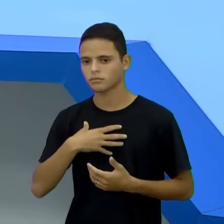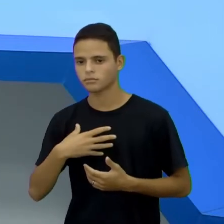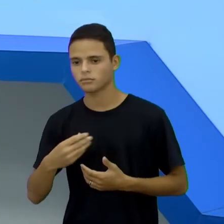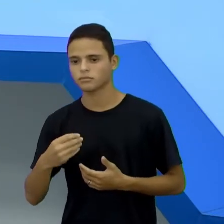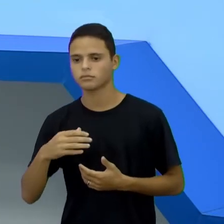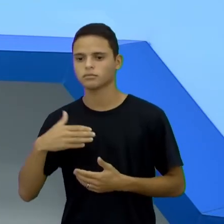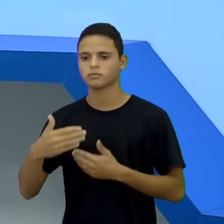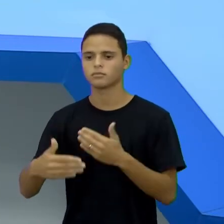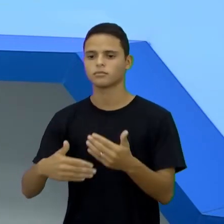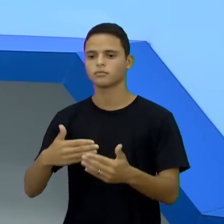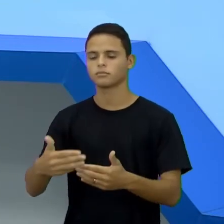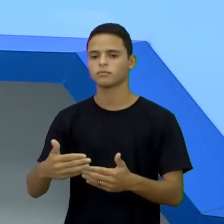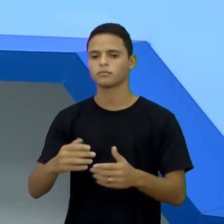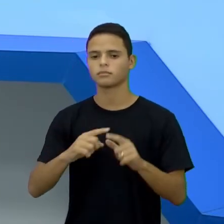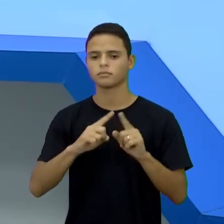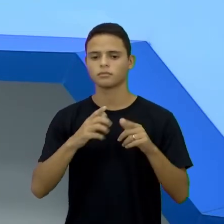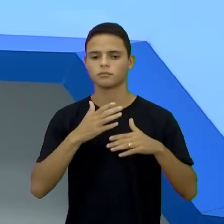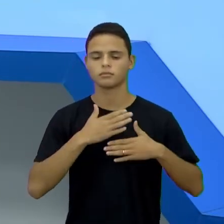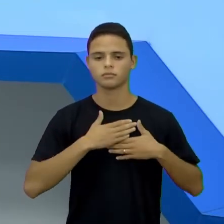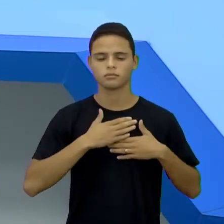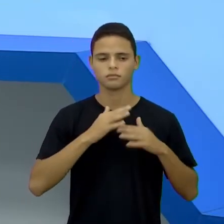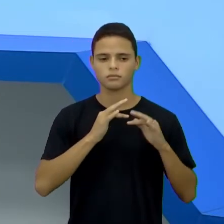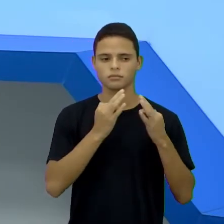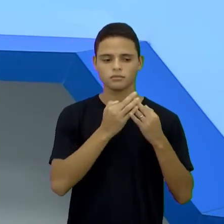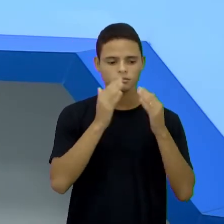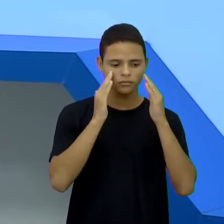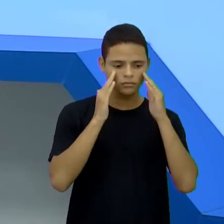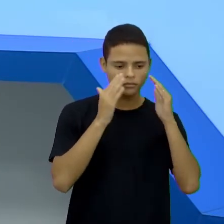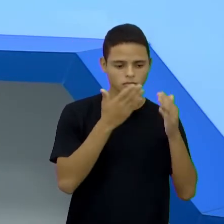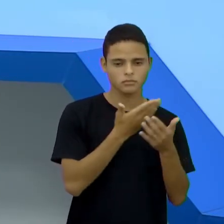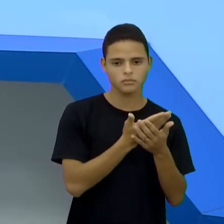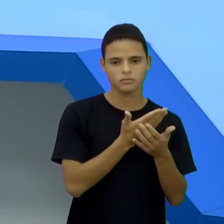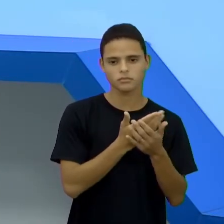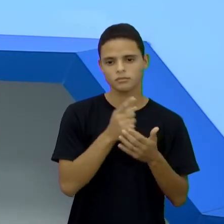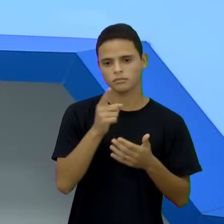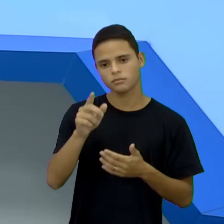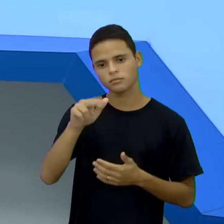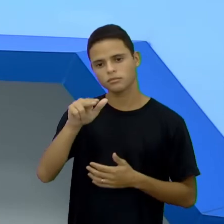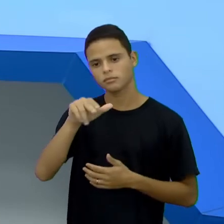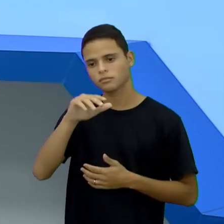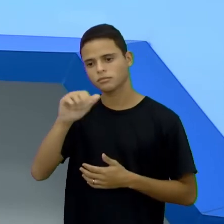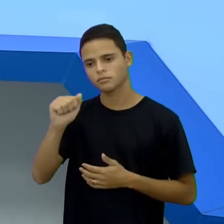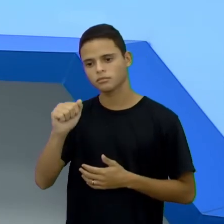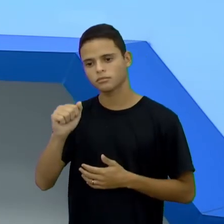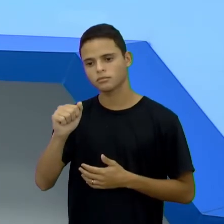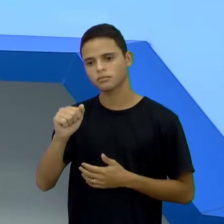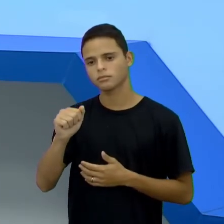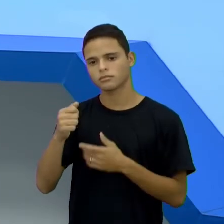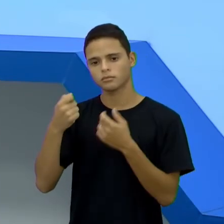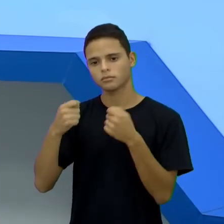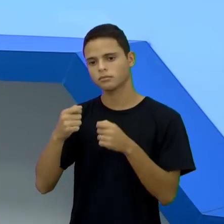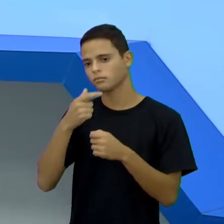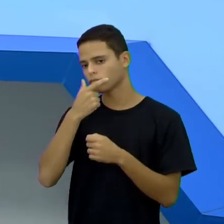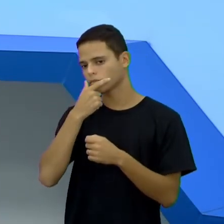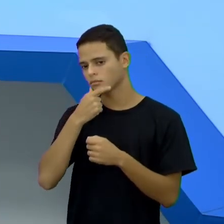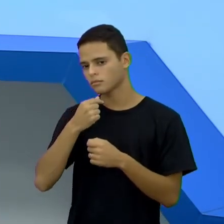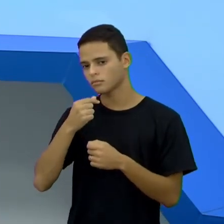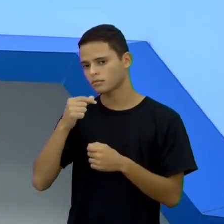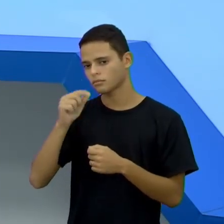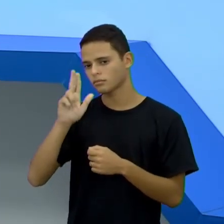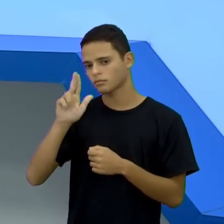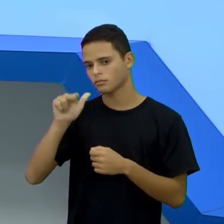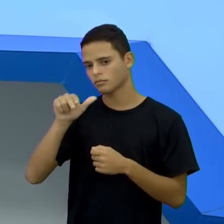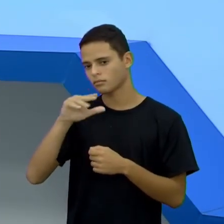era muito focada em estudo e era tipo assim, você nunca vai depender de homem nenhum. Você tá me